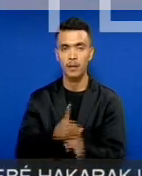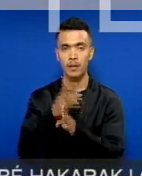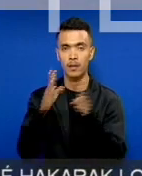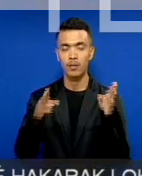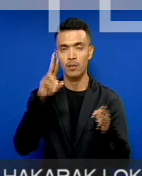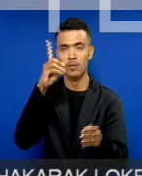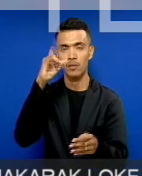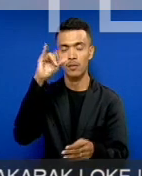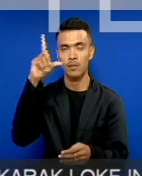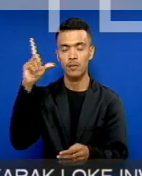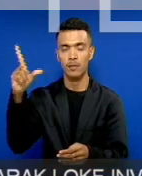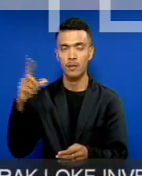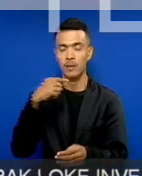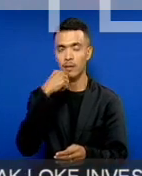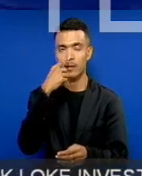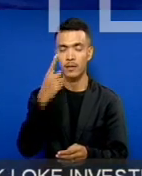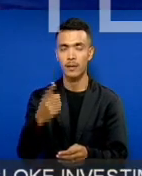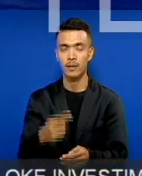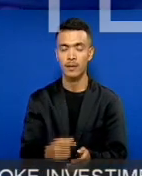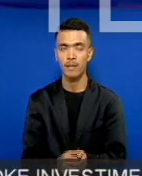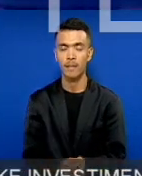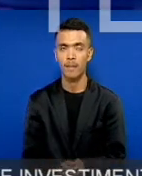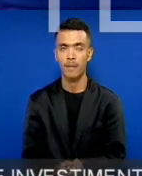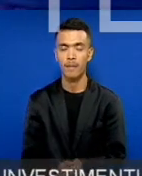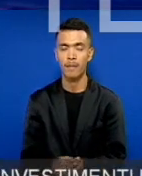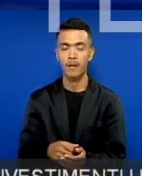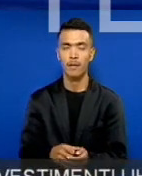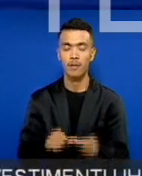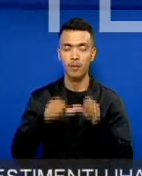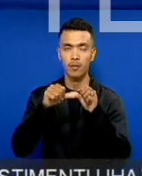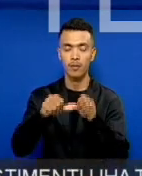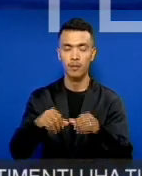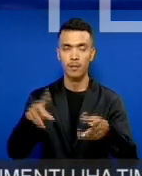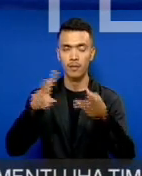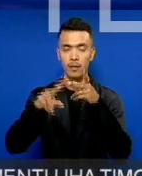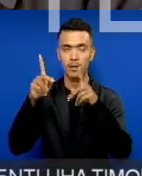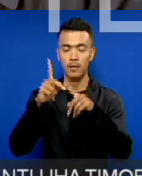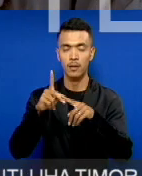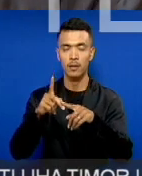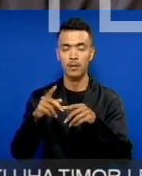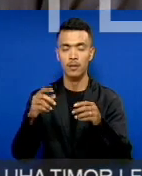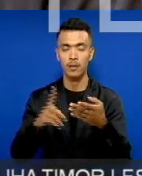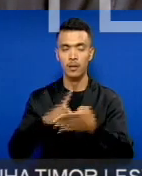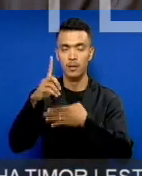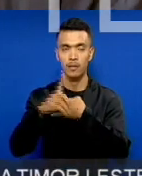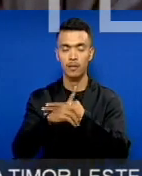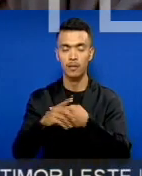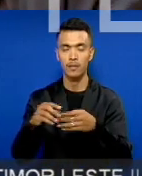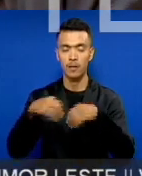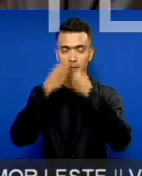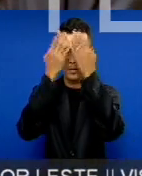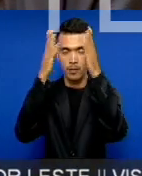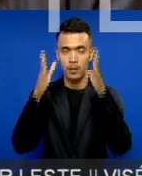Universidade de Dili, José Agostinho da Costa Belo Pereira Hateten, onde ele continua a unir a cooperação com o parceiro onde desenvolvemos docente